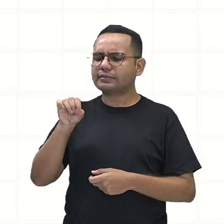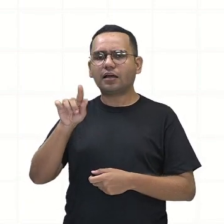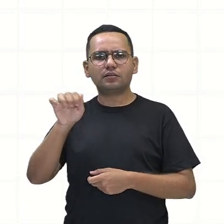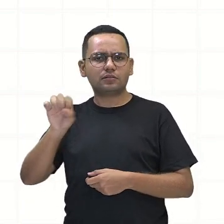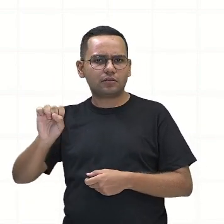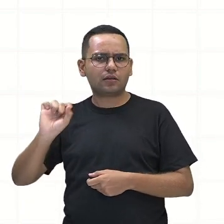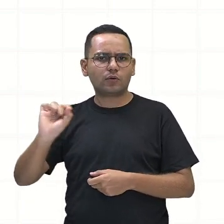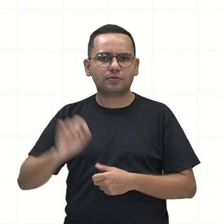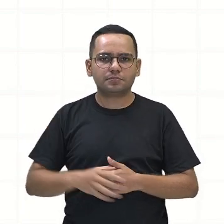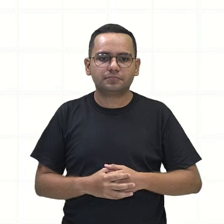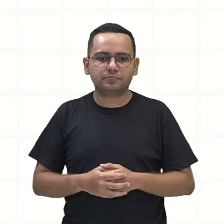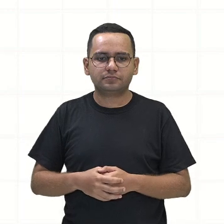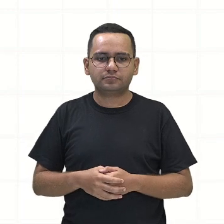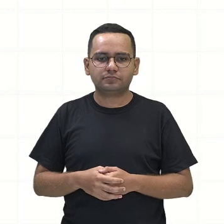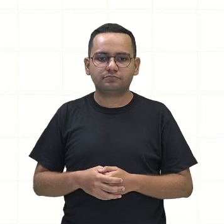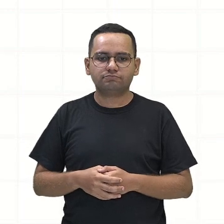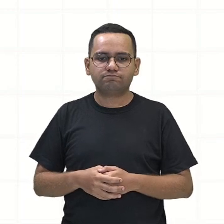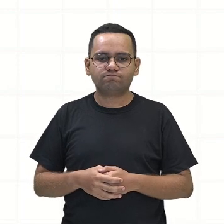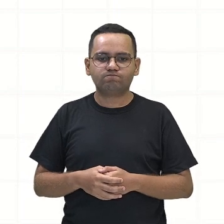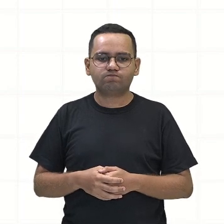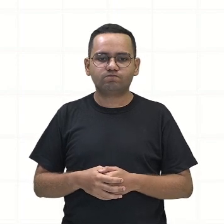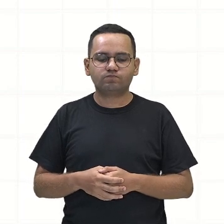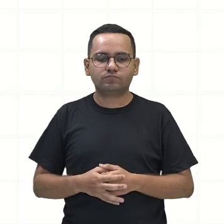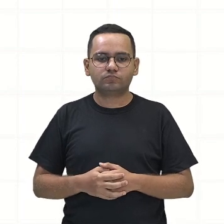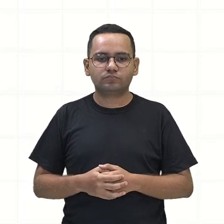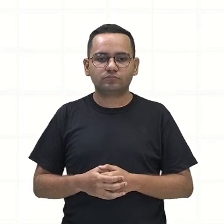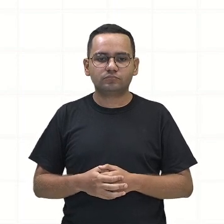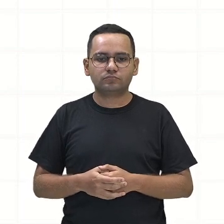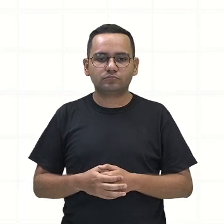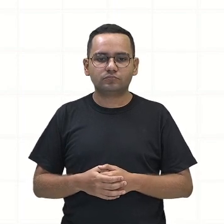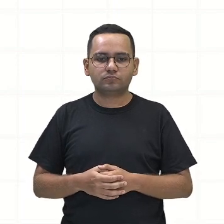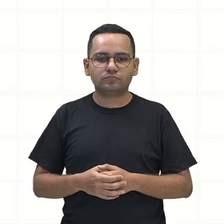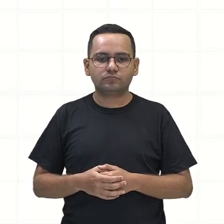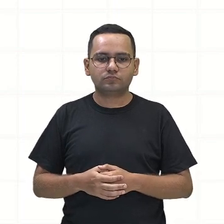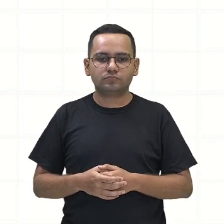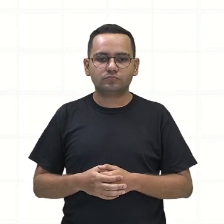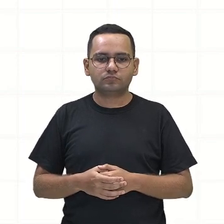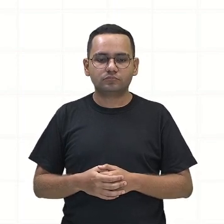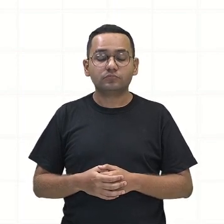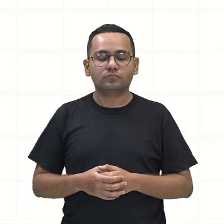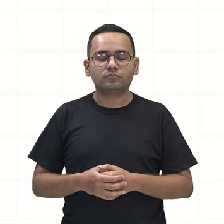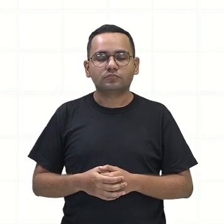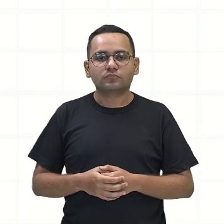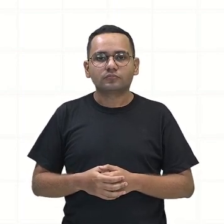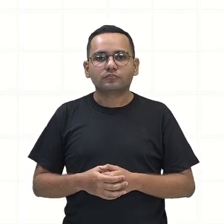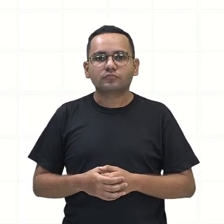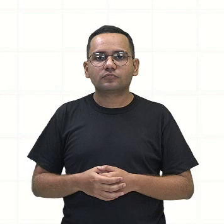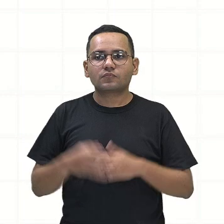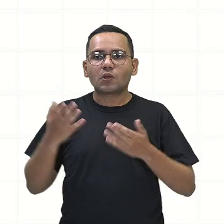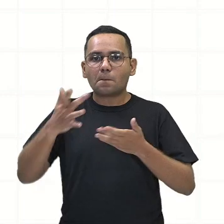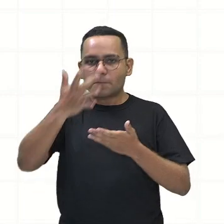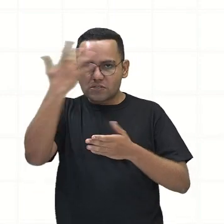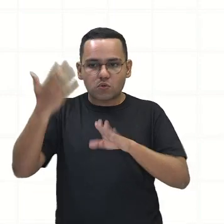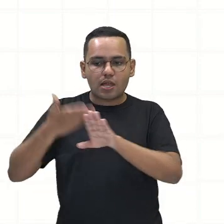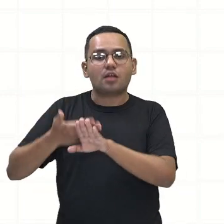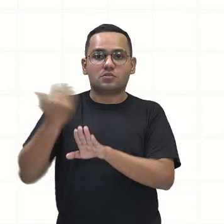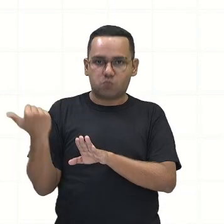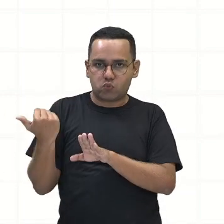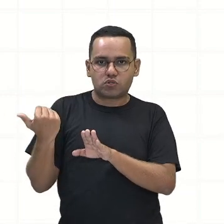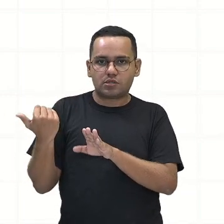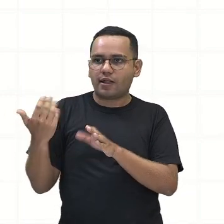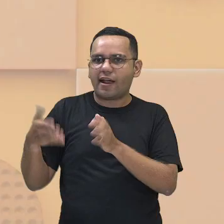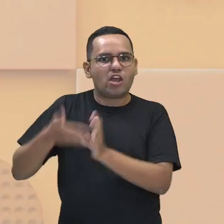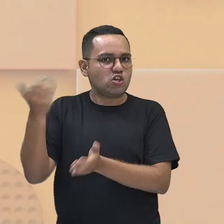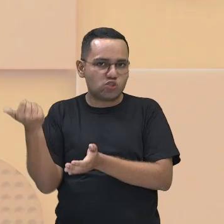que estavam sendo expulsas do território europeu, que geralmente eram pessoas ali que